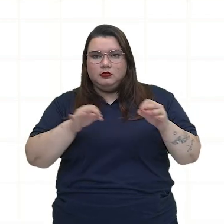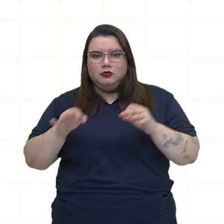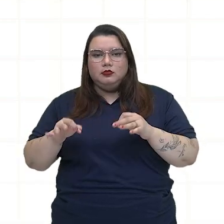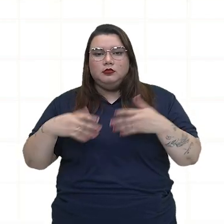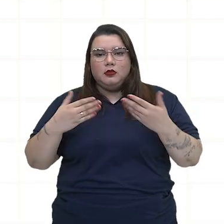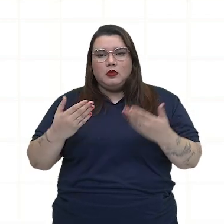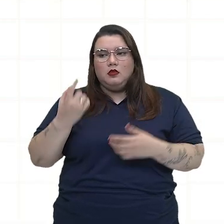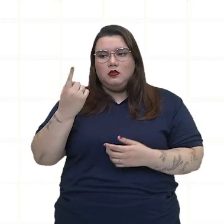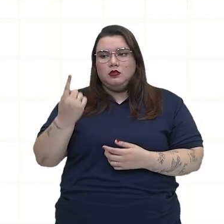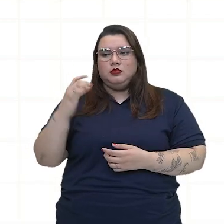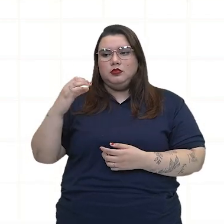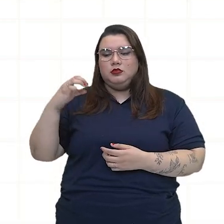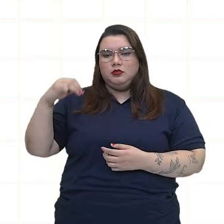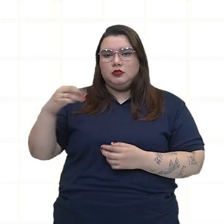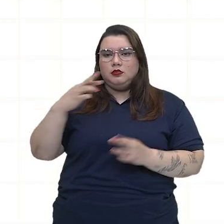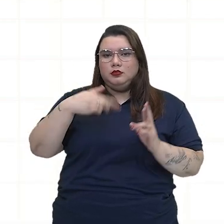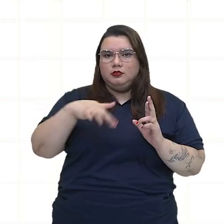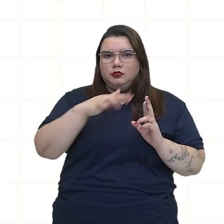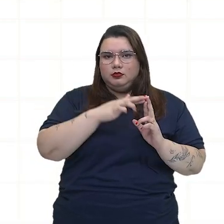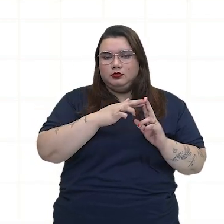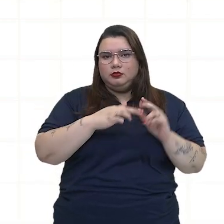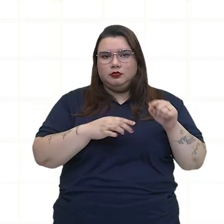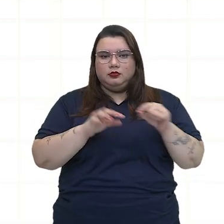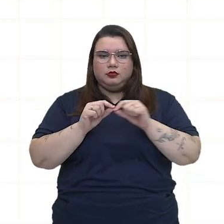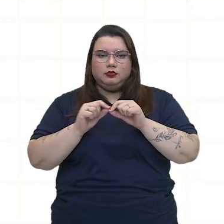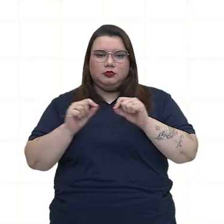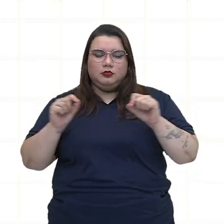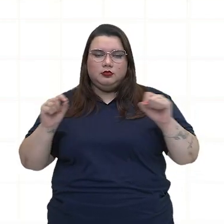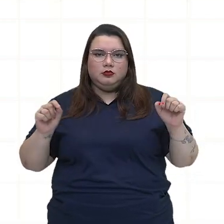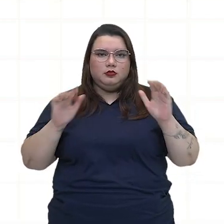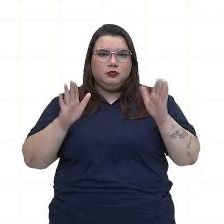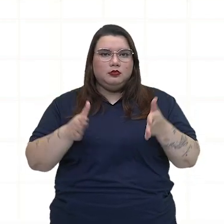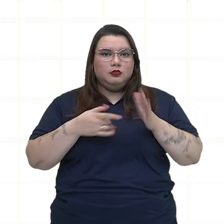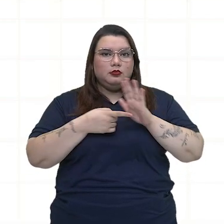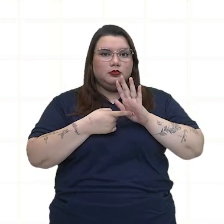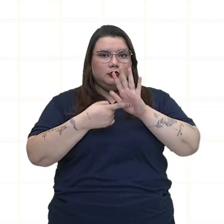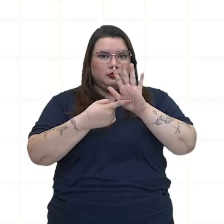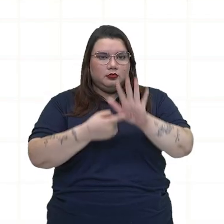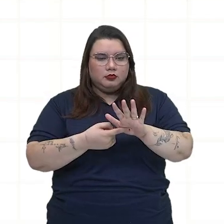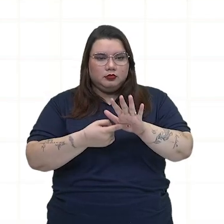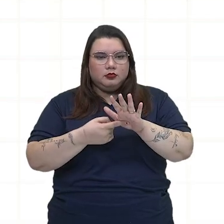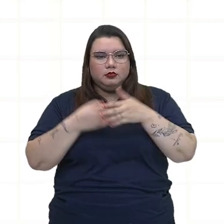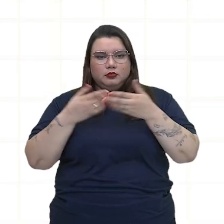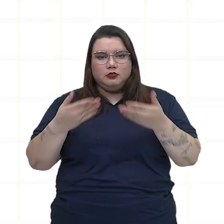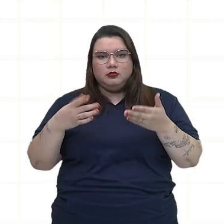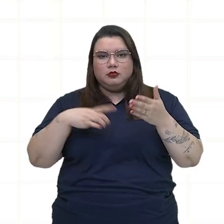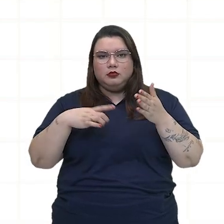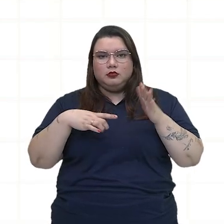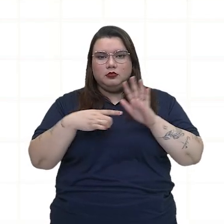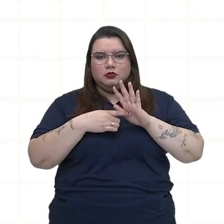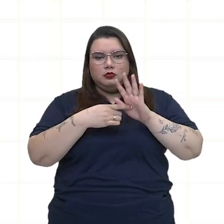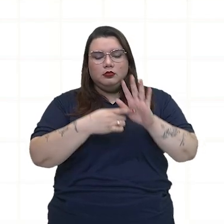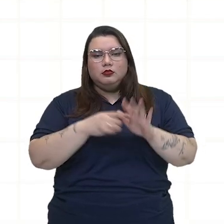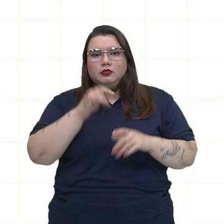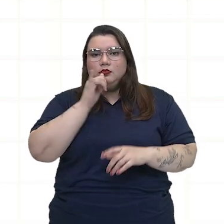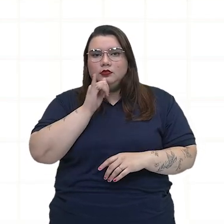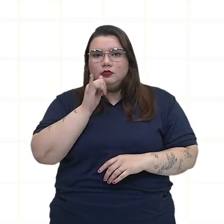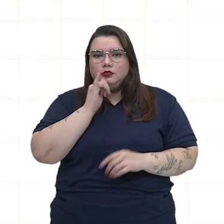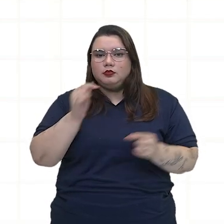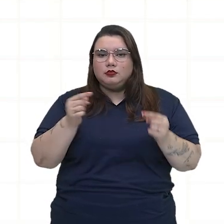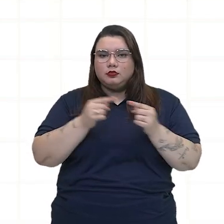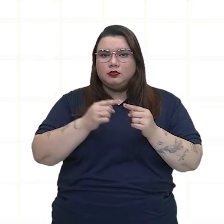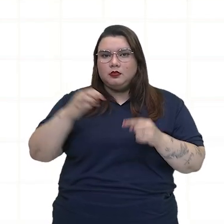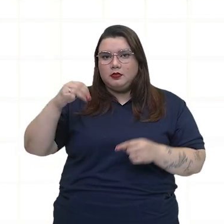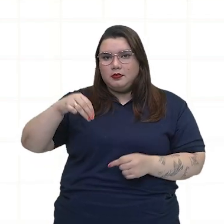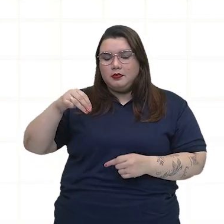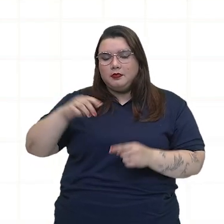cada centímetro vai corresponder a essa distância já indicada. E ela está sendo indicada, nesse exemplo, por